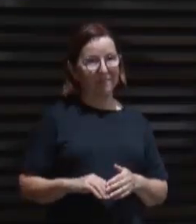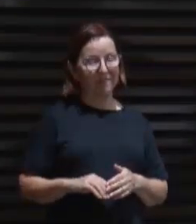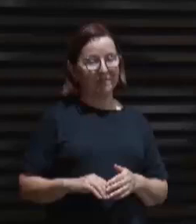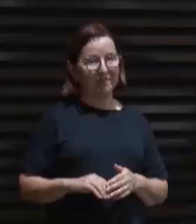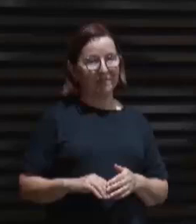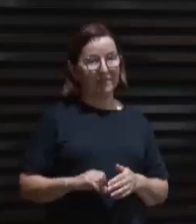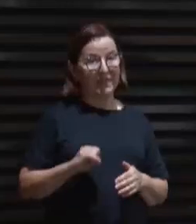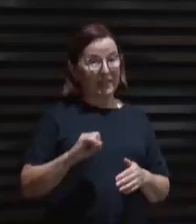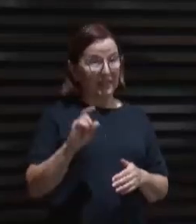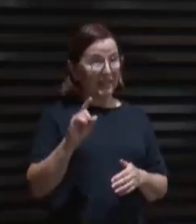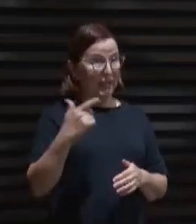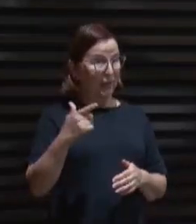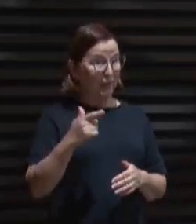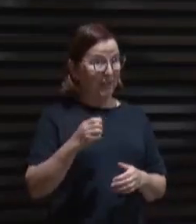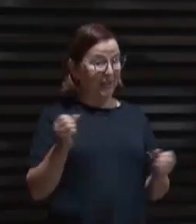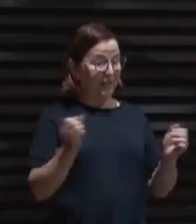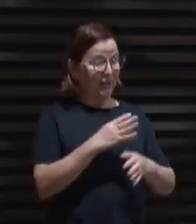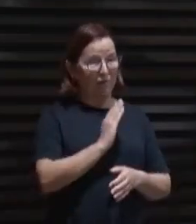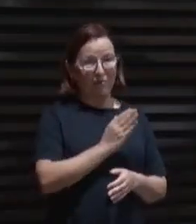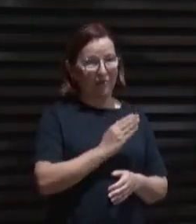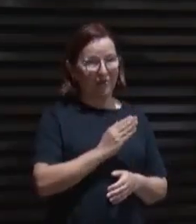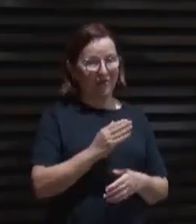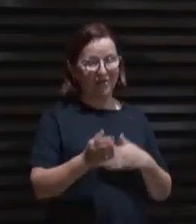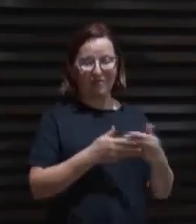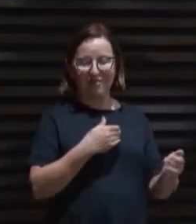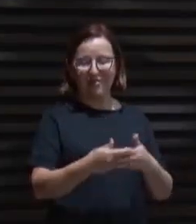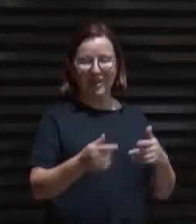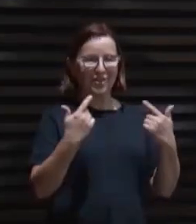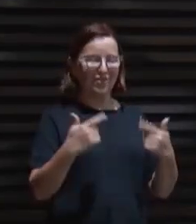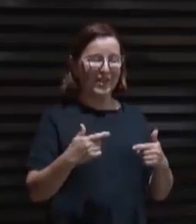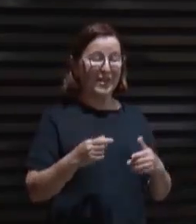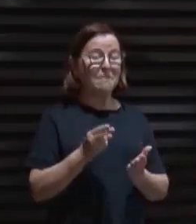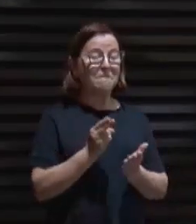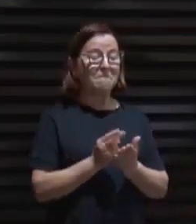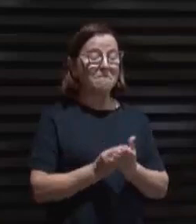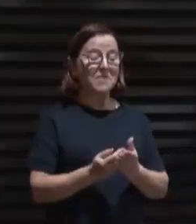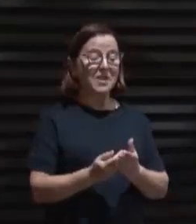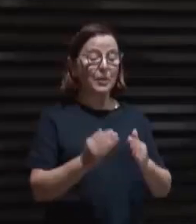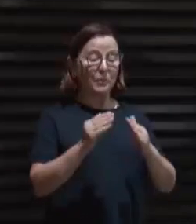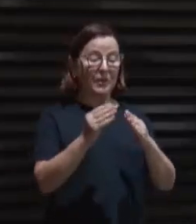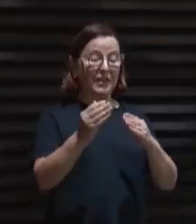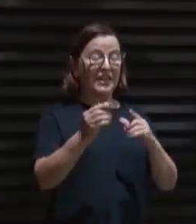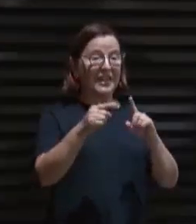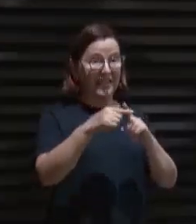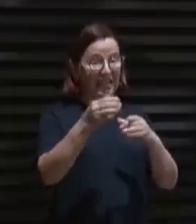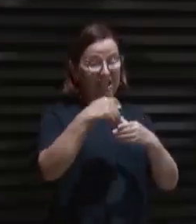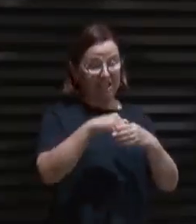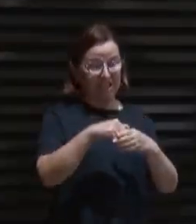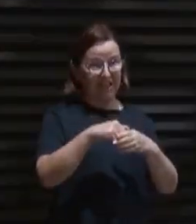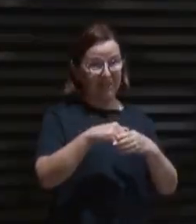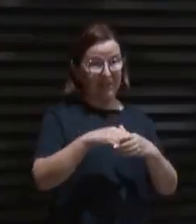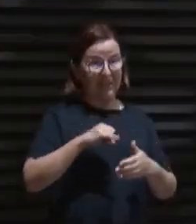sociedade. Seja na política, seja na igreja, seja no negócio, ele é